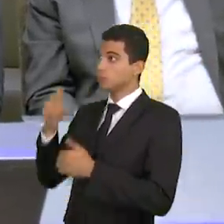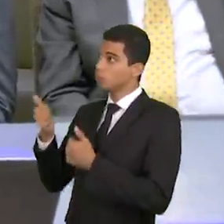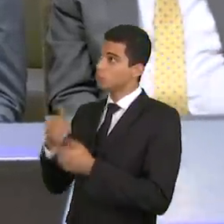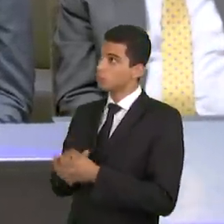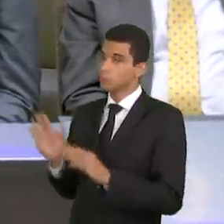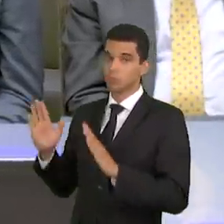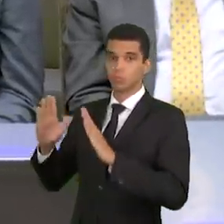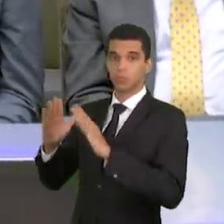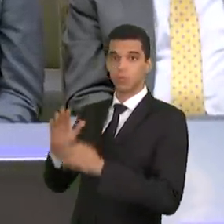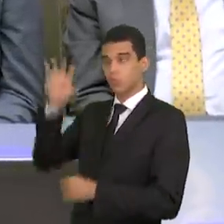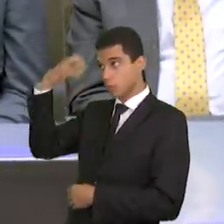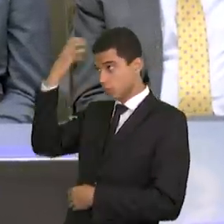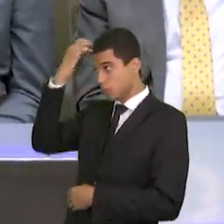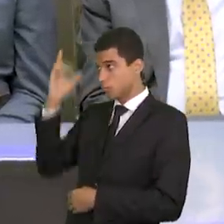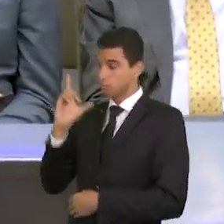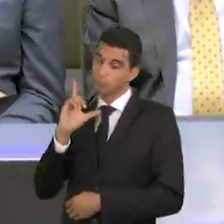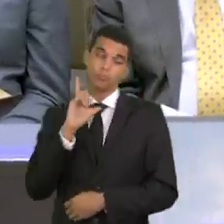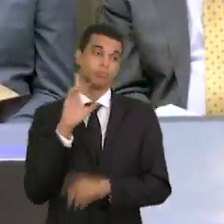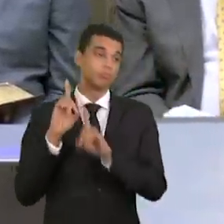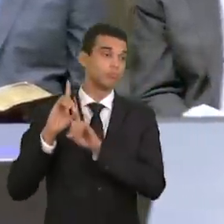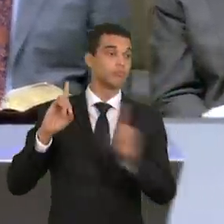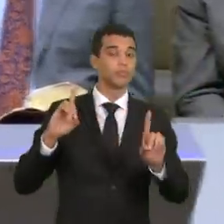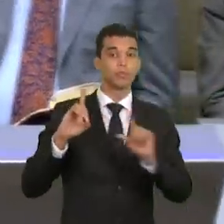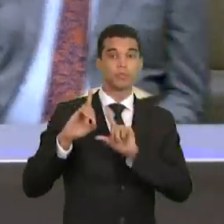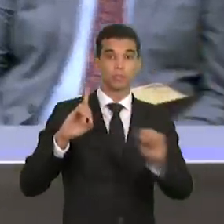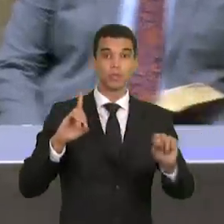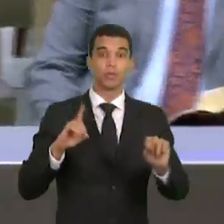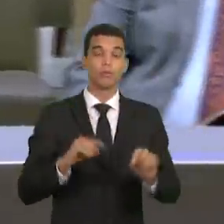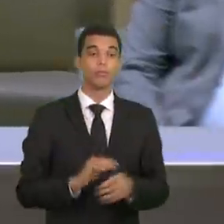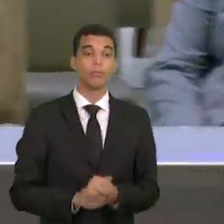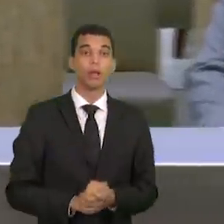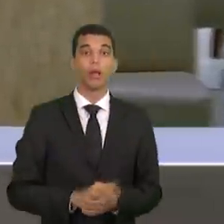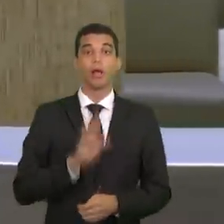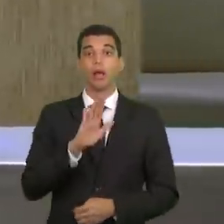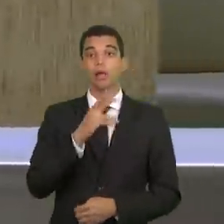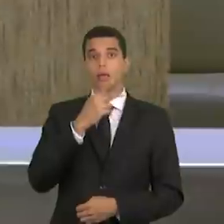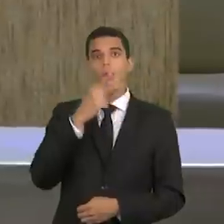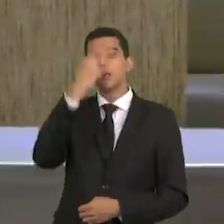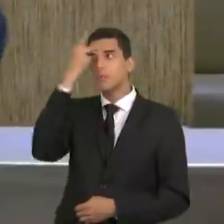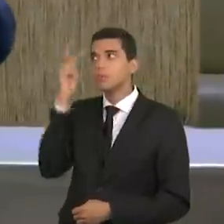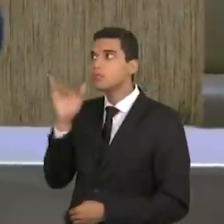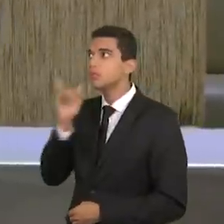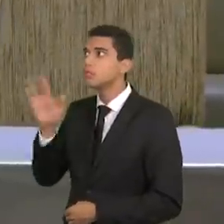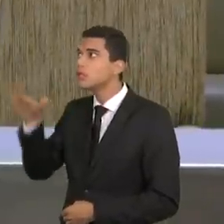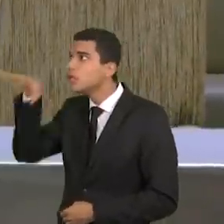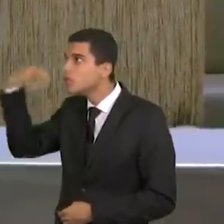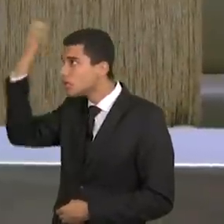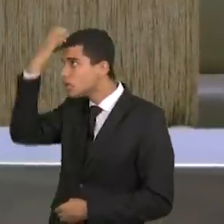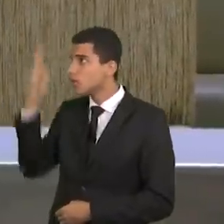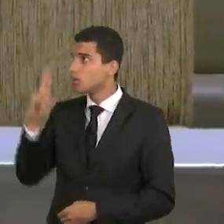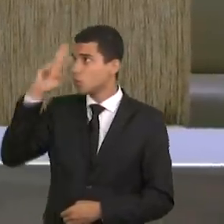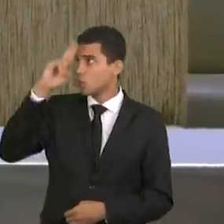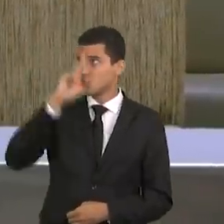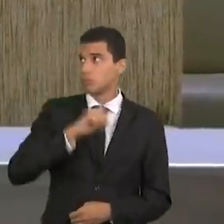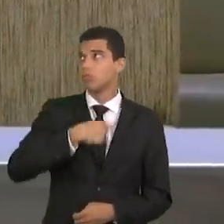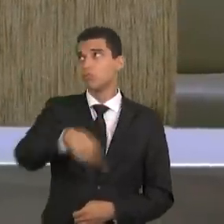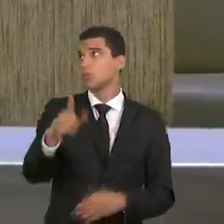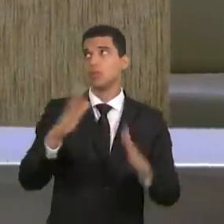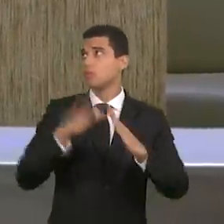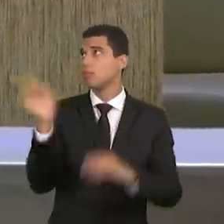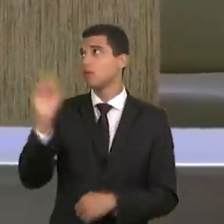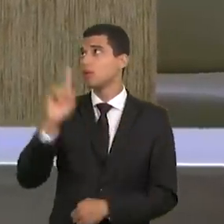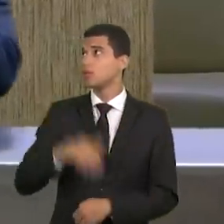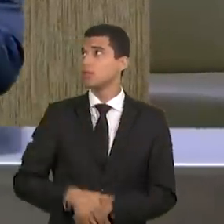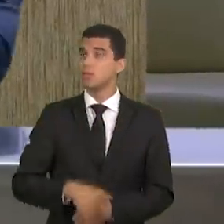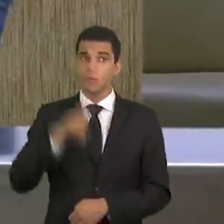casa, Urias está deitado nos degraus perto do palácio do rei.